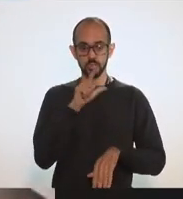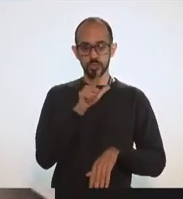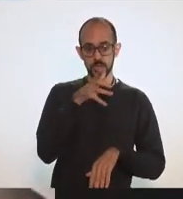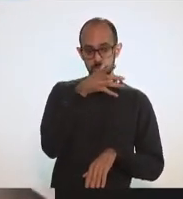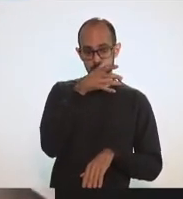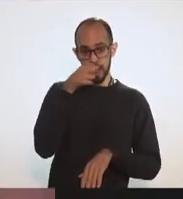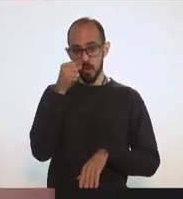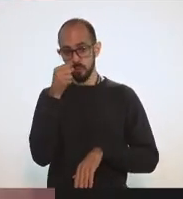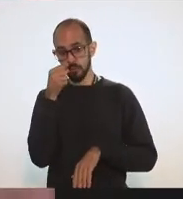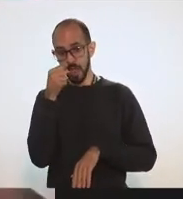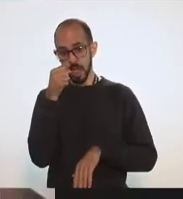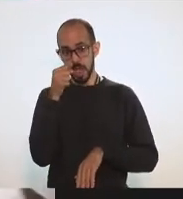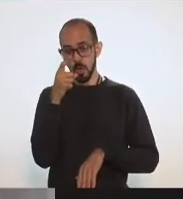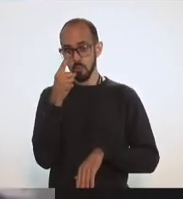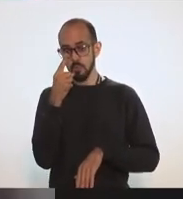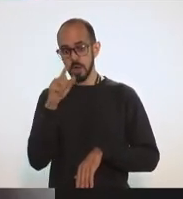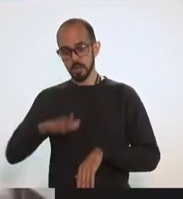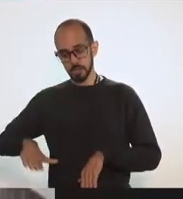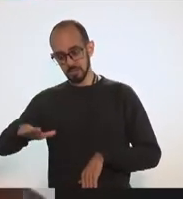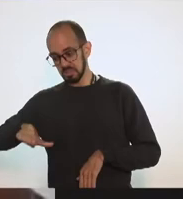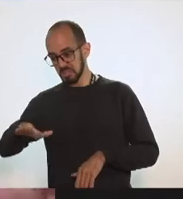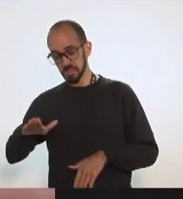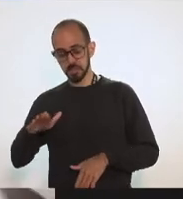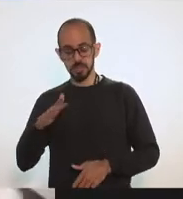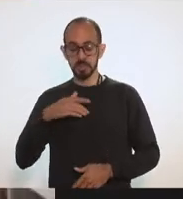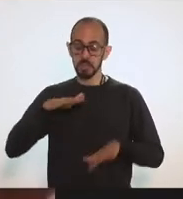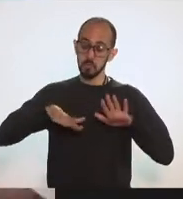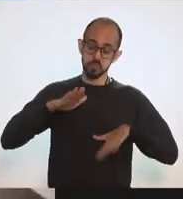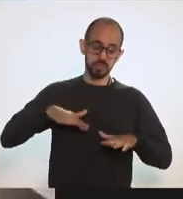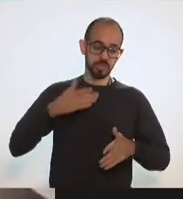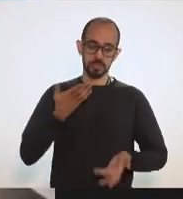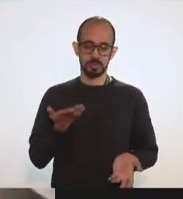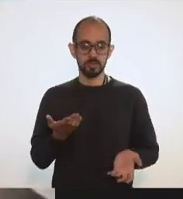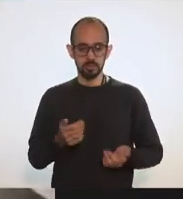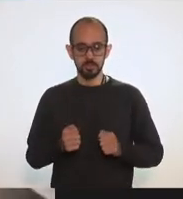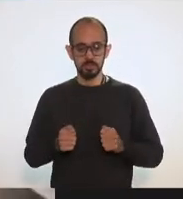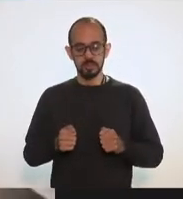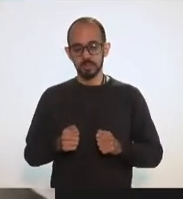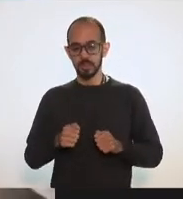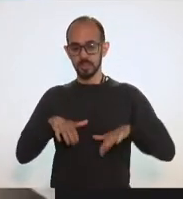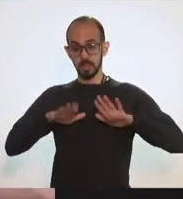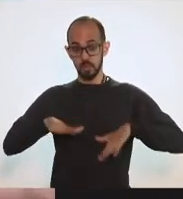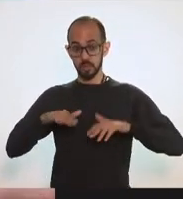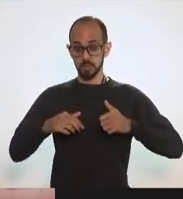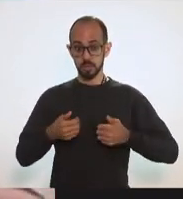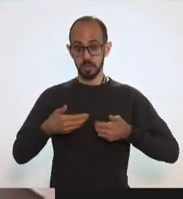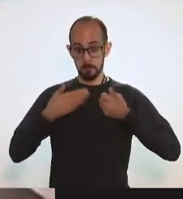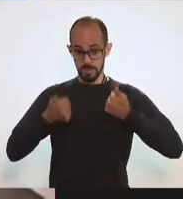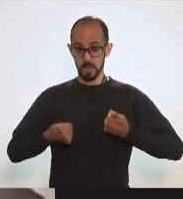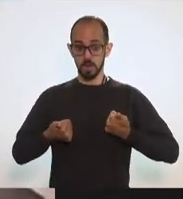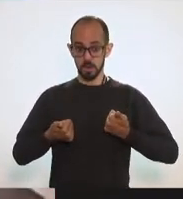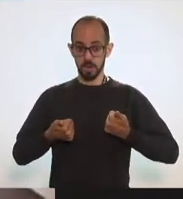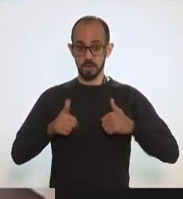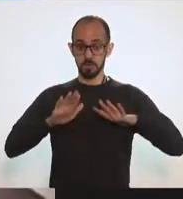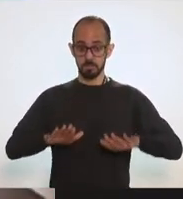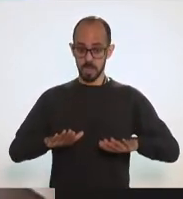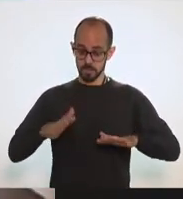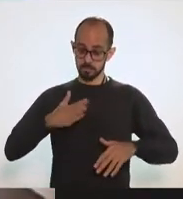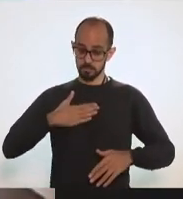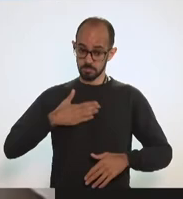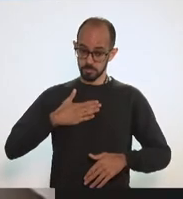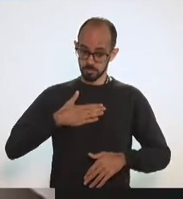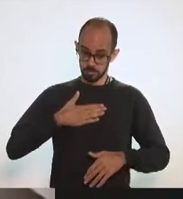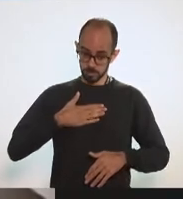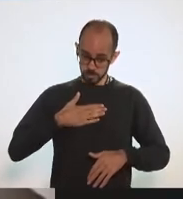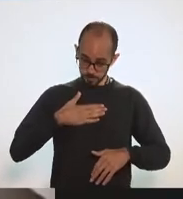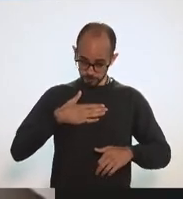talvez, e que seria, obviamente, uma bênção salvar uma criança naquela catástrofe. Mas considero que, para o